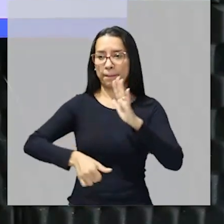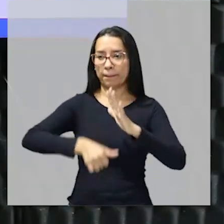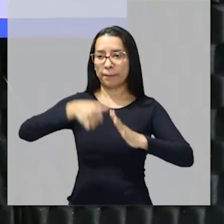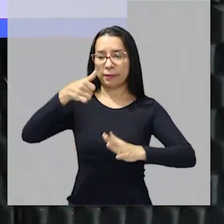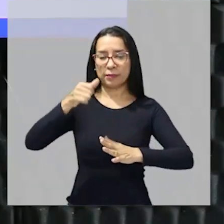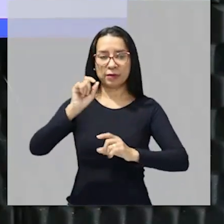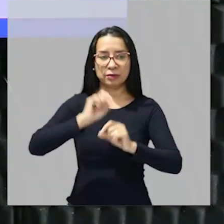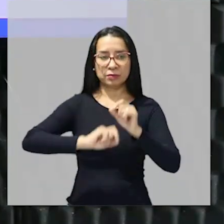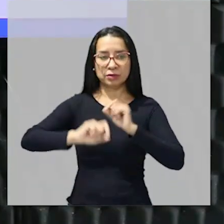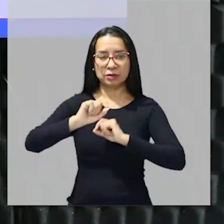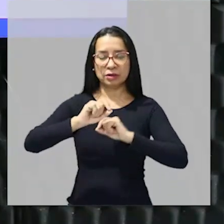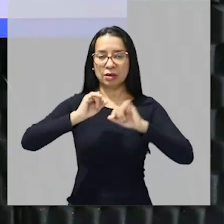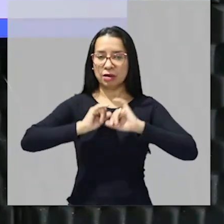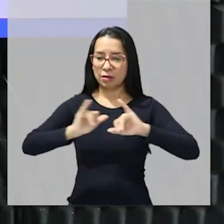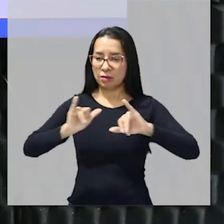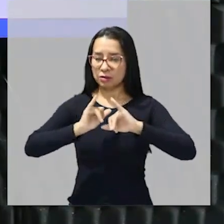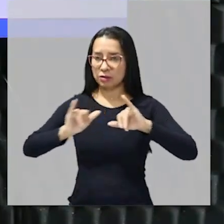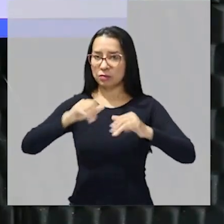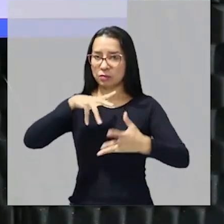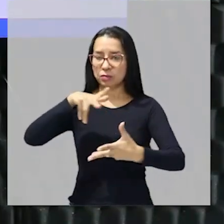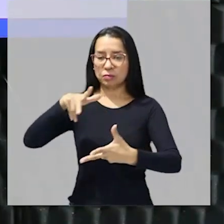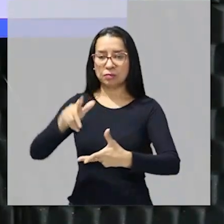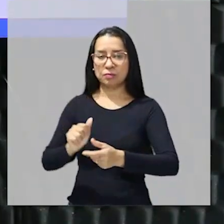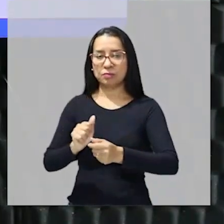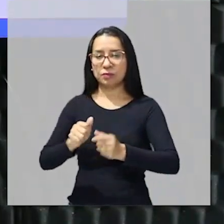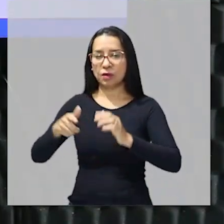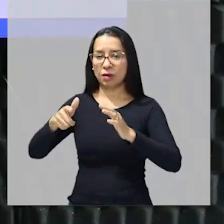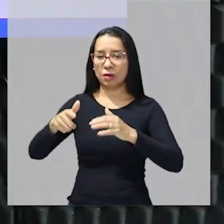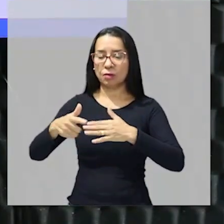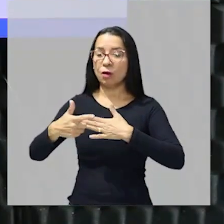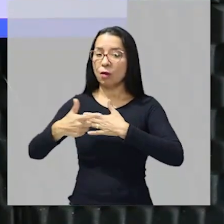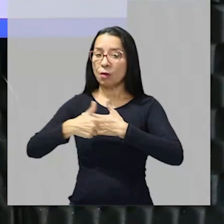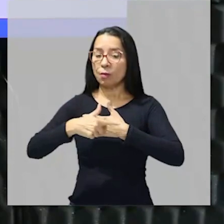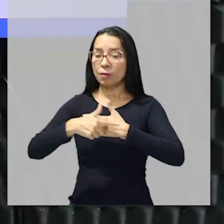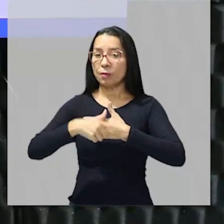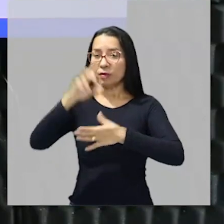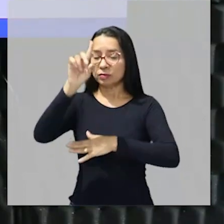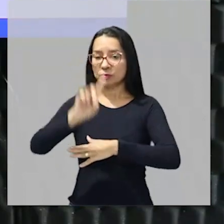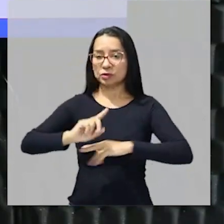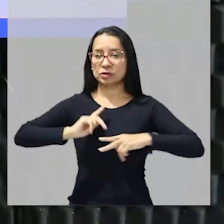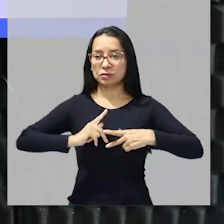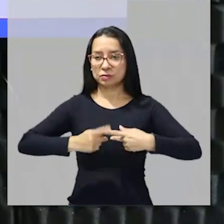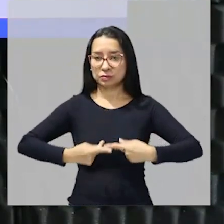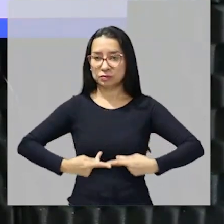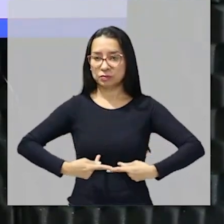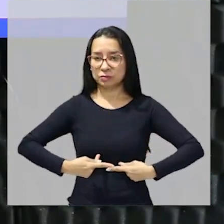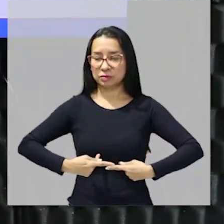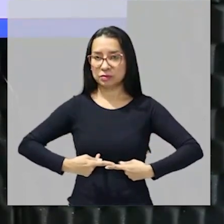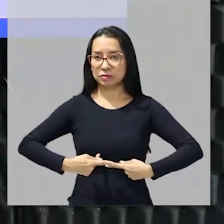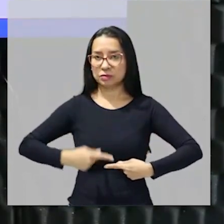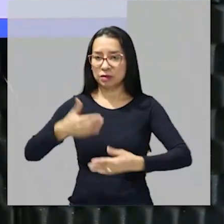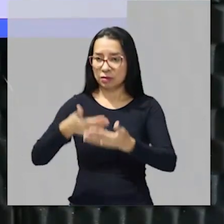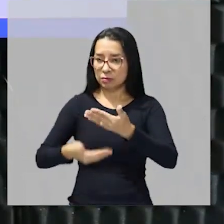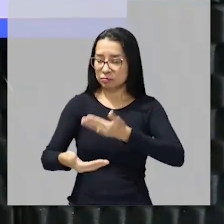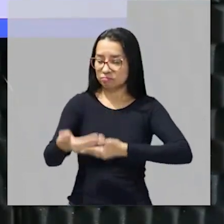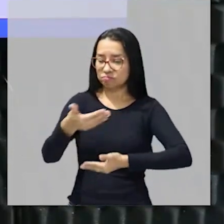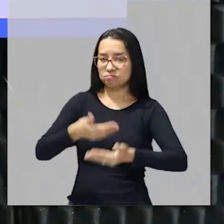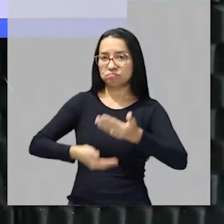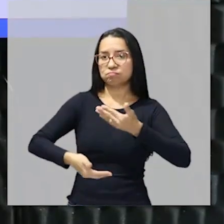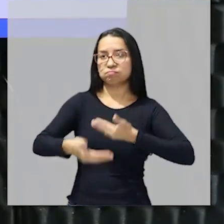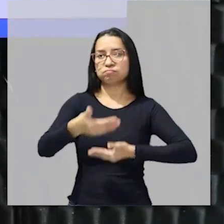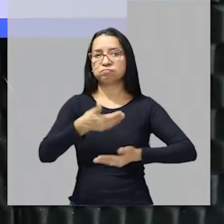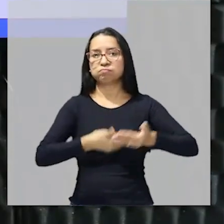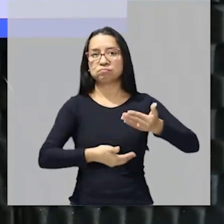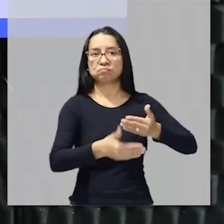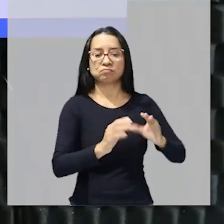porque é uma declaração universal, o papel dos direitos humanos na convivência coletiva, na minha convivência,